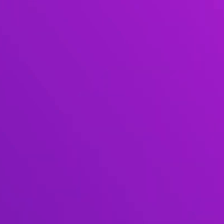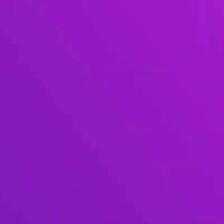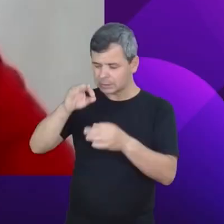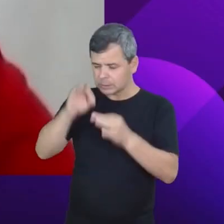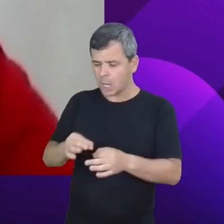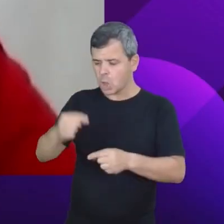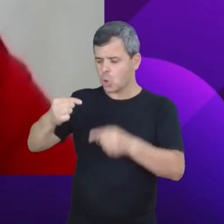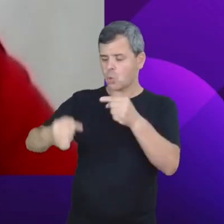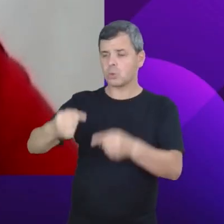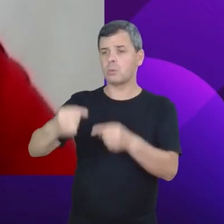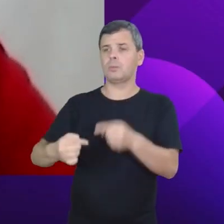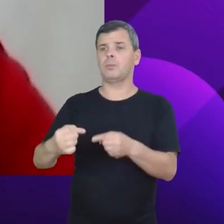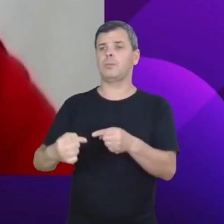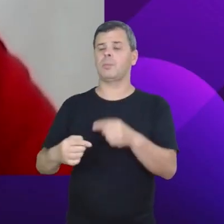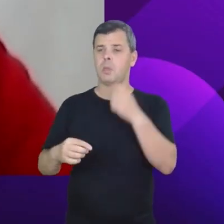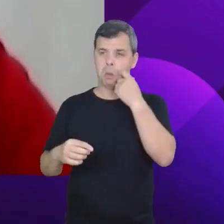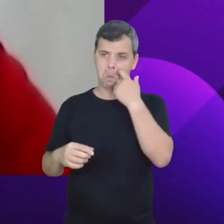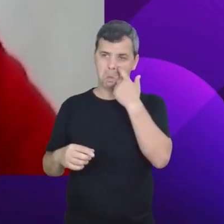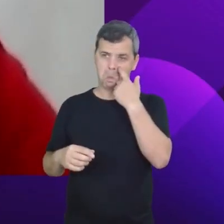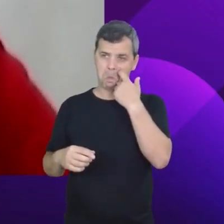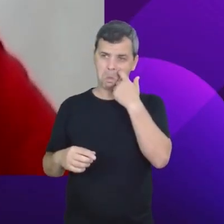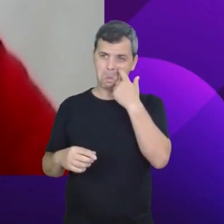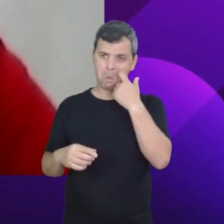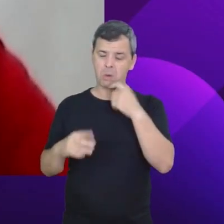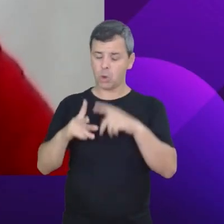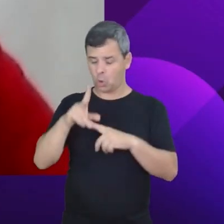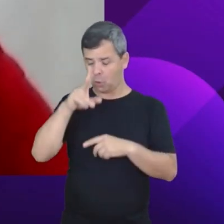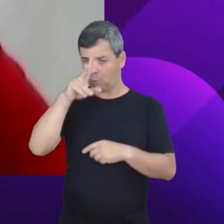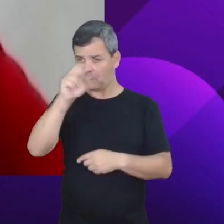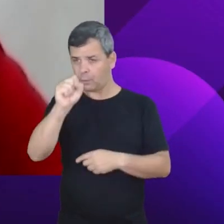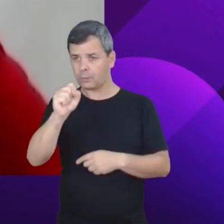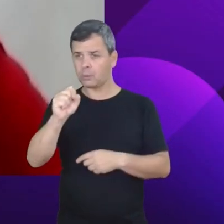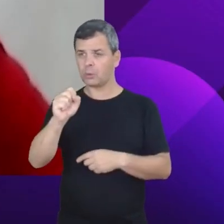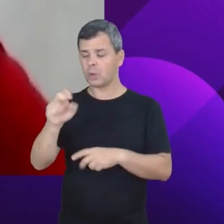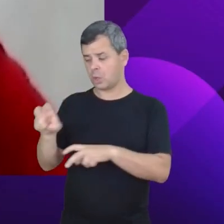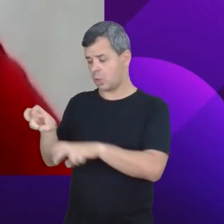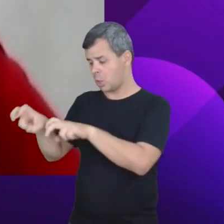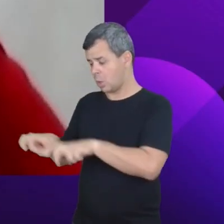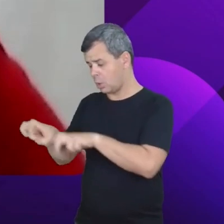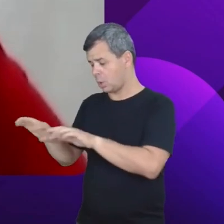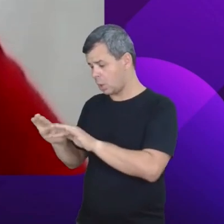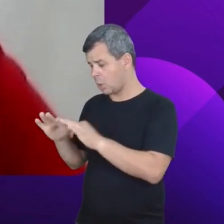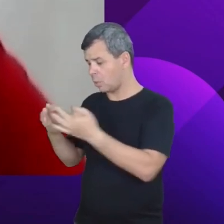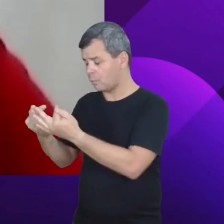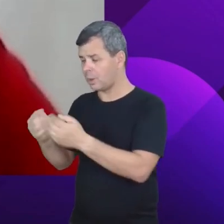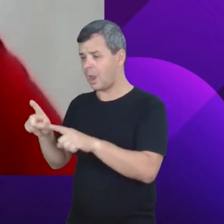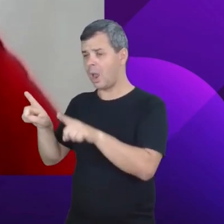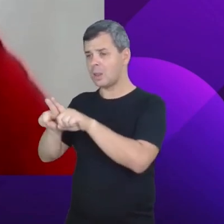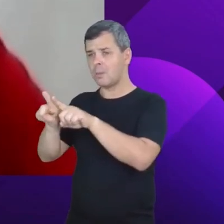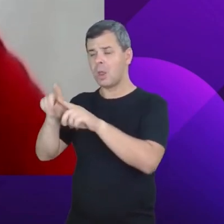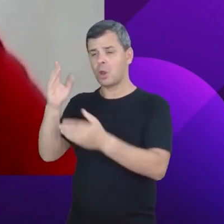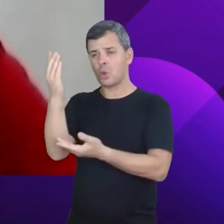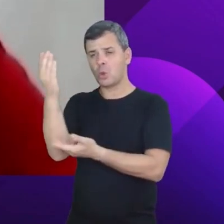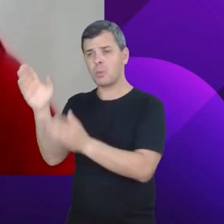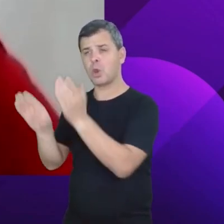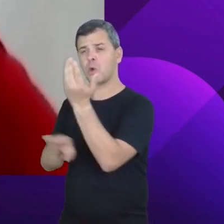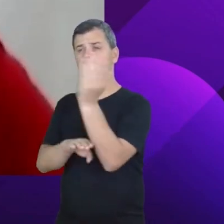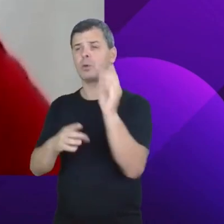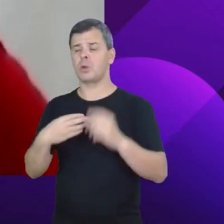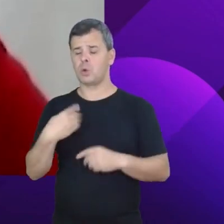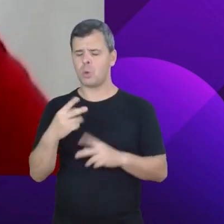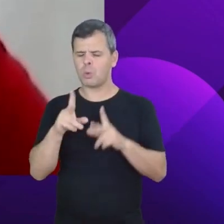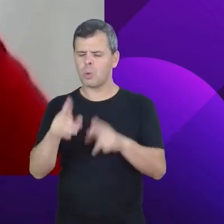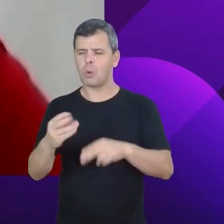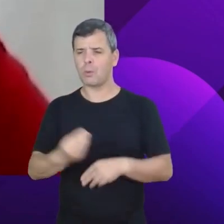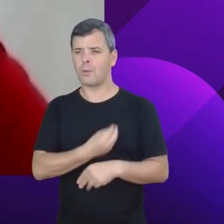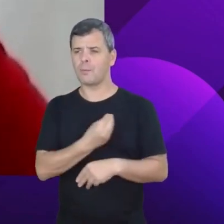O debate do fortalecimento da agricultura familiar e do meio ambiente como uma forma de